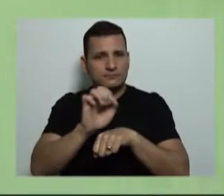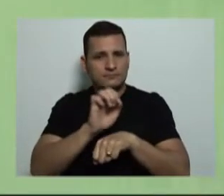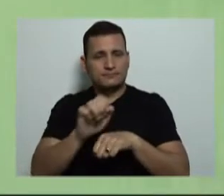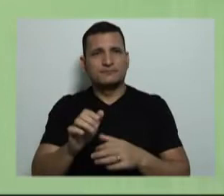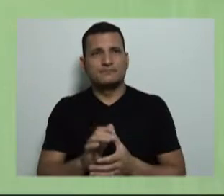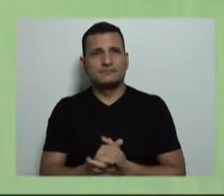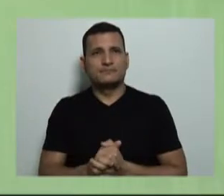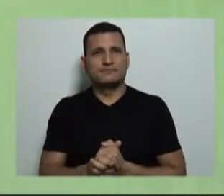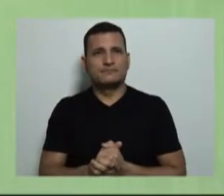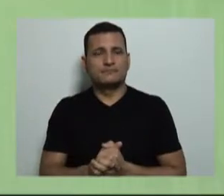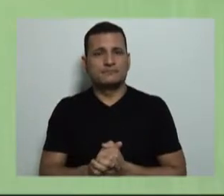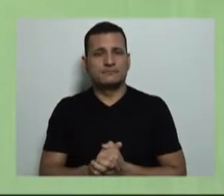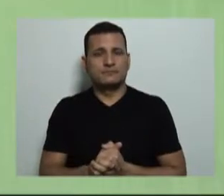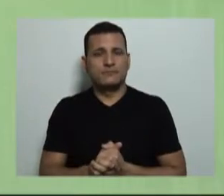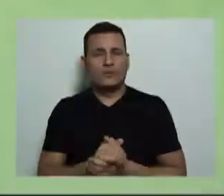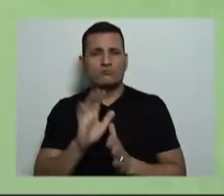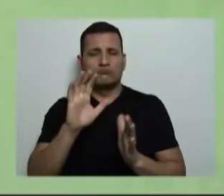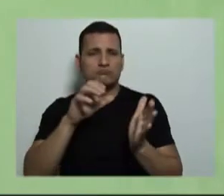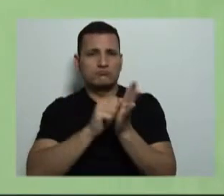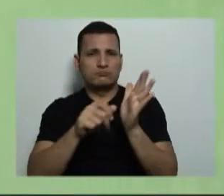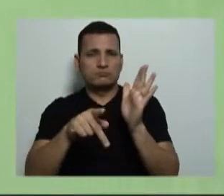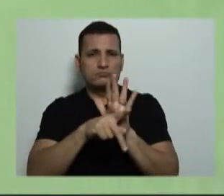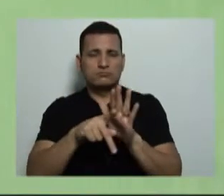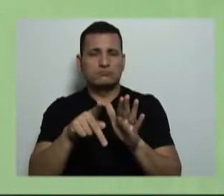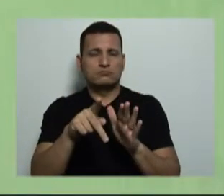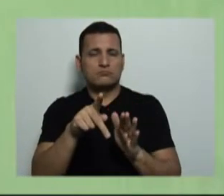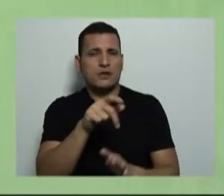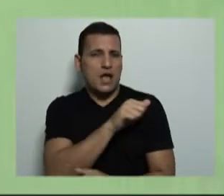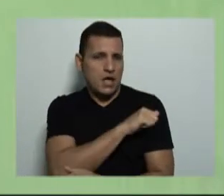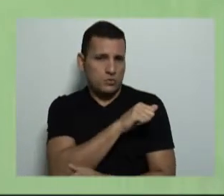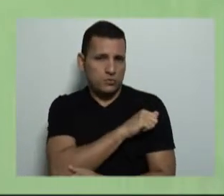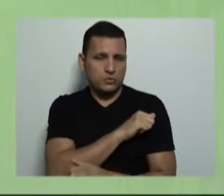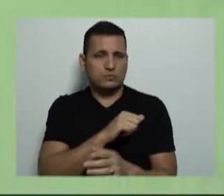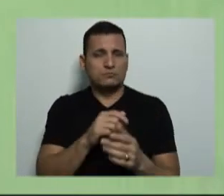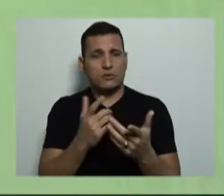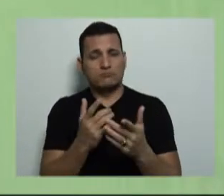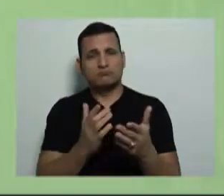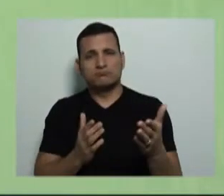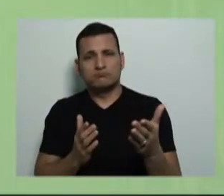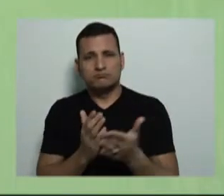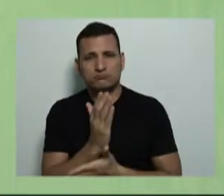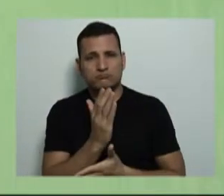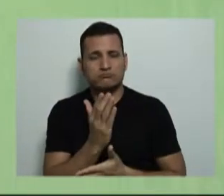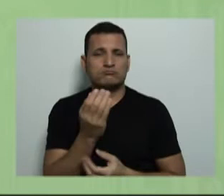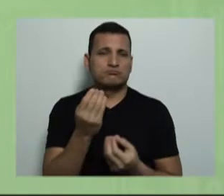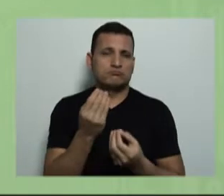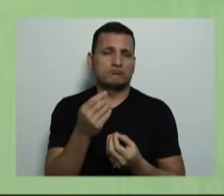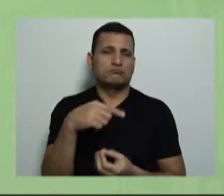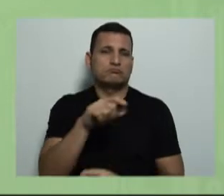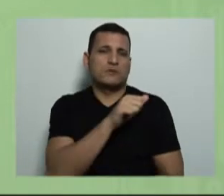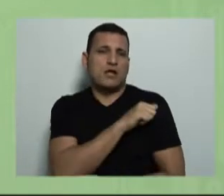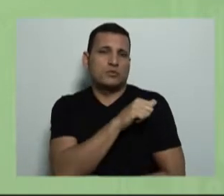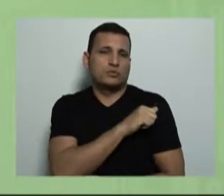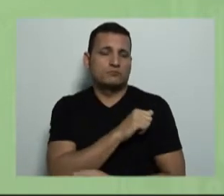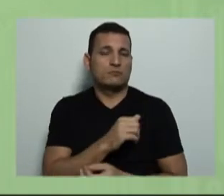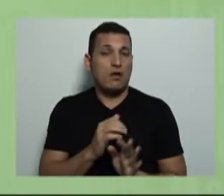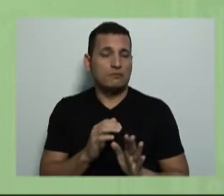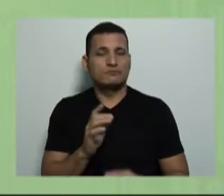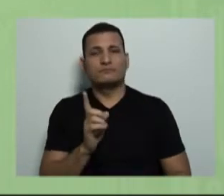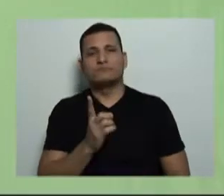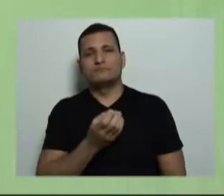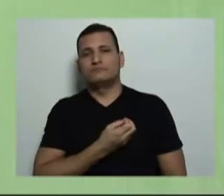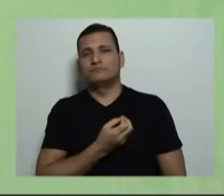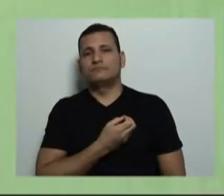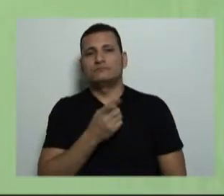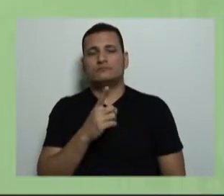registro acadêmico e do relatório final, deverá ser atribuído o conceito de aprovado aos concluintes com êxito. Não é nota, pessoal, é só